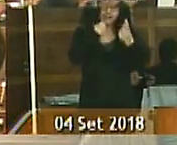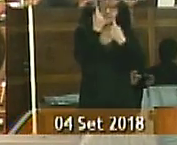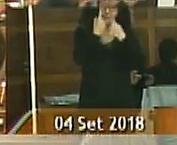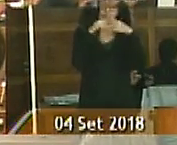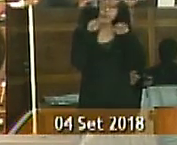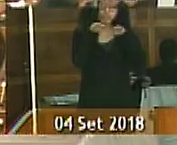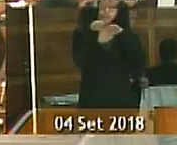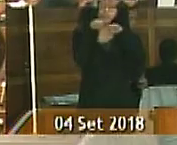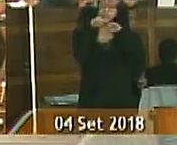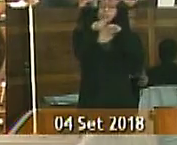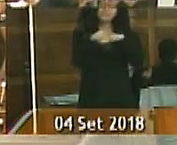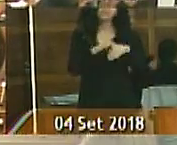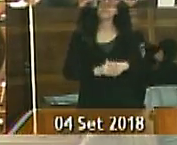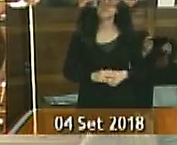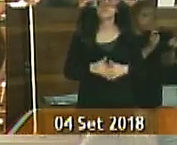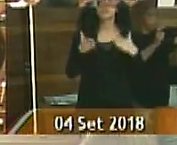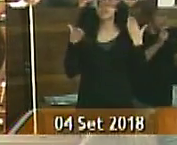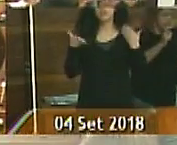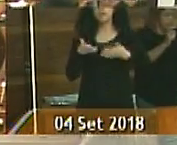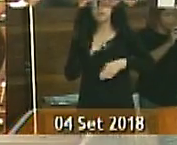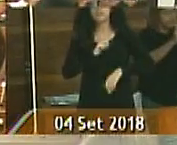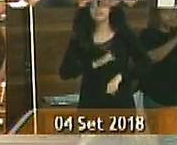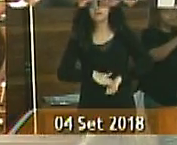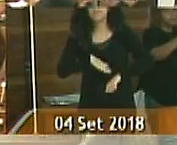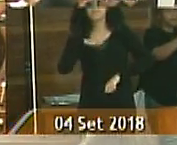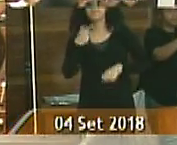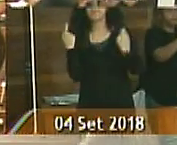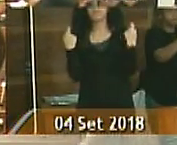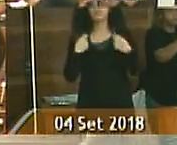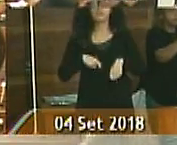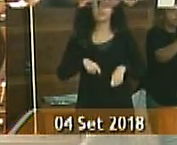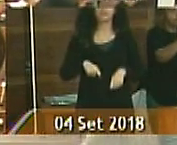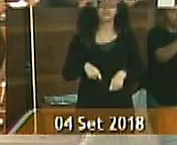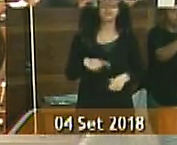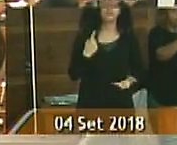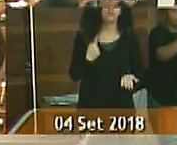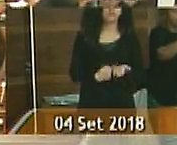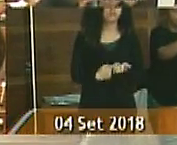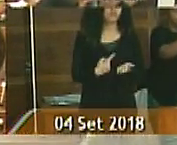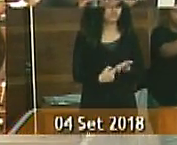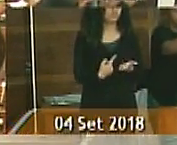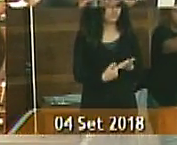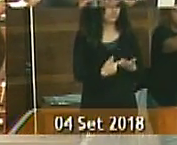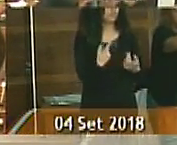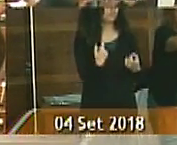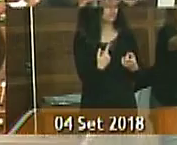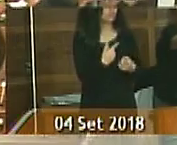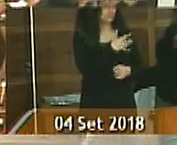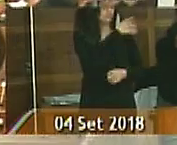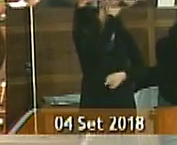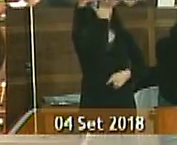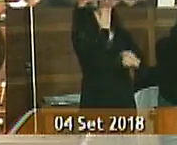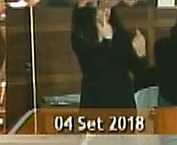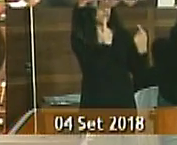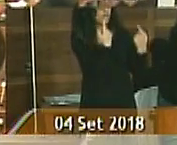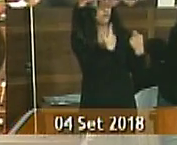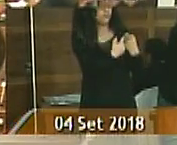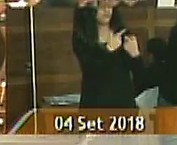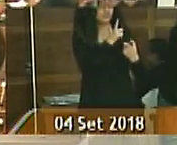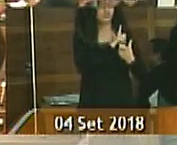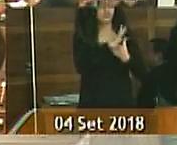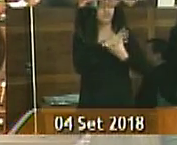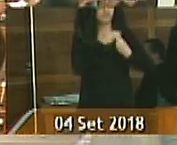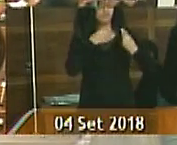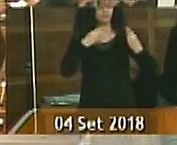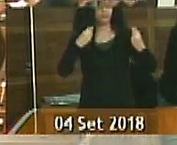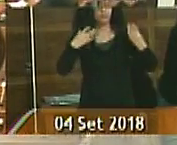cidade. E hoje é ainda mais necessário que se contrate essas pessoas. Por quê? Porque tem muitos operadores de trânsito